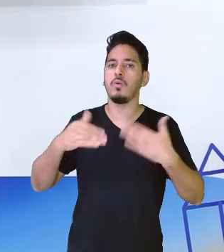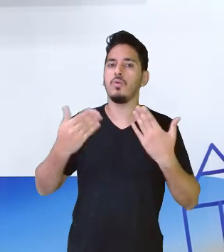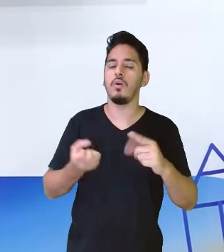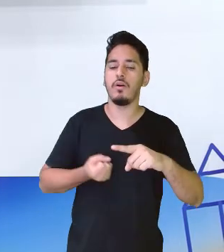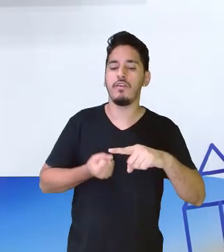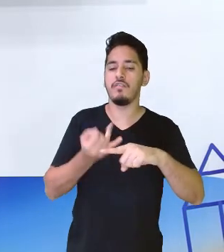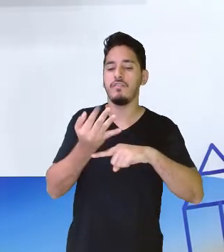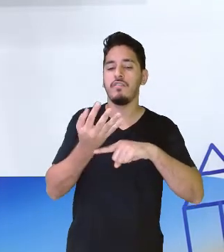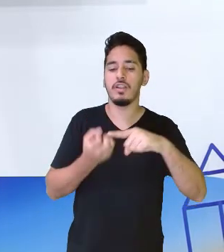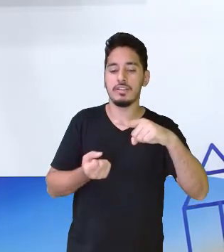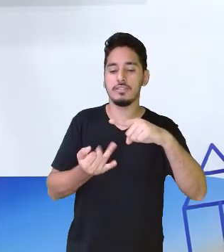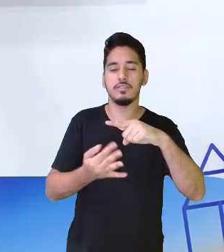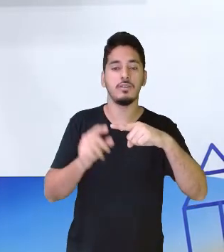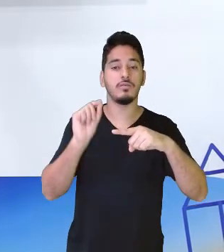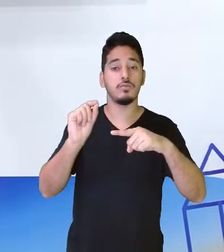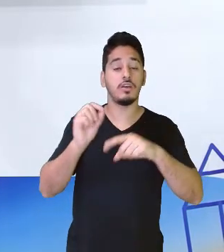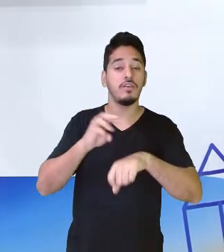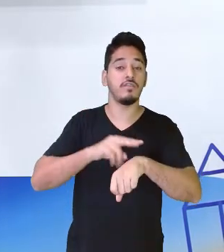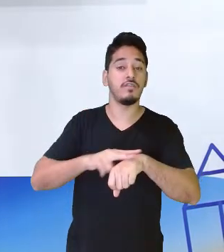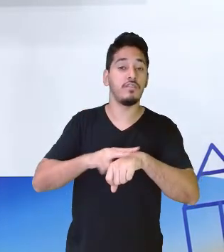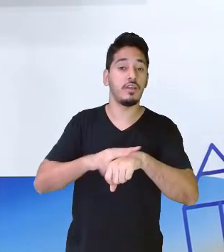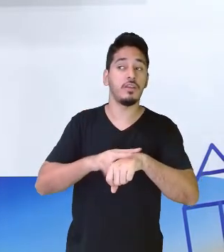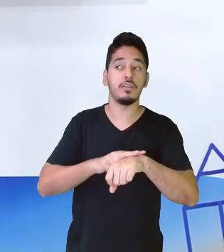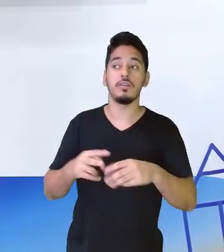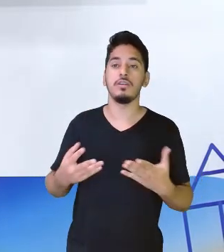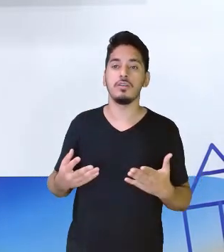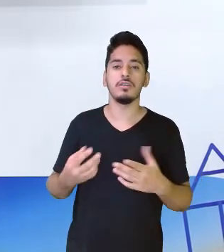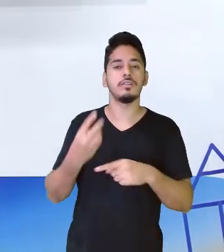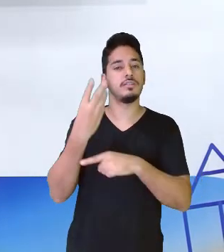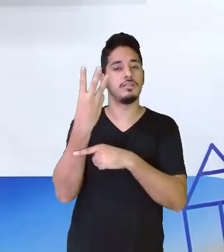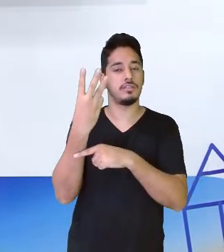a fração da parte verde?